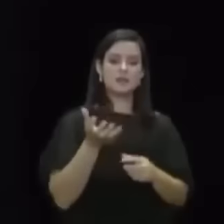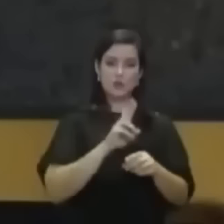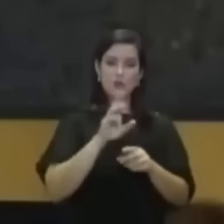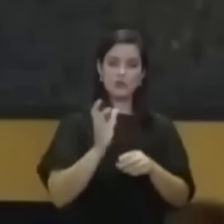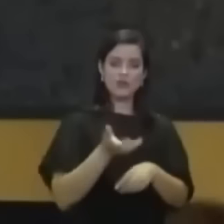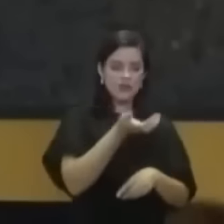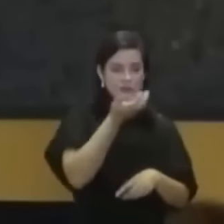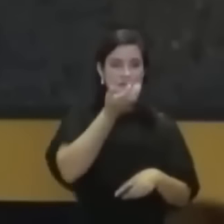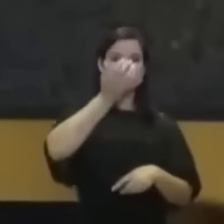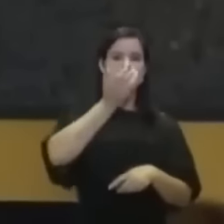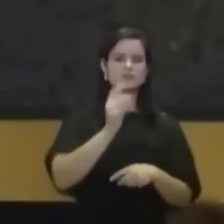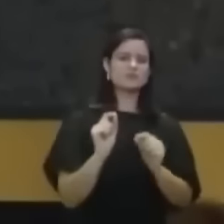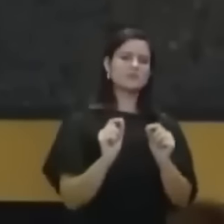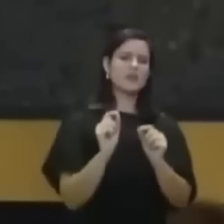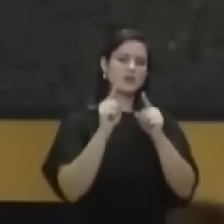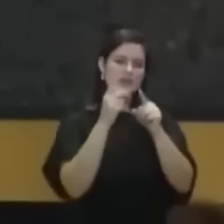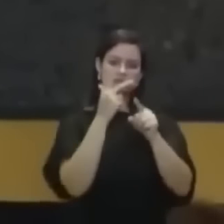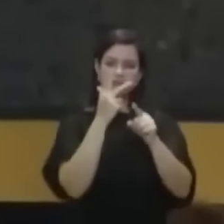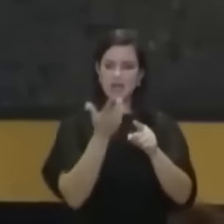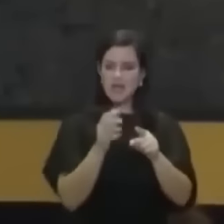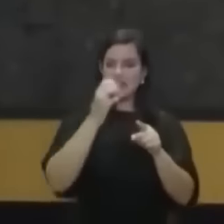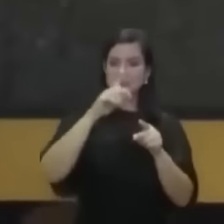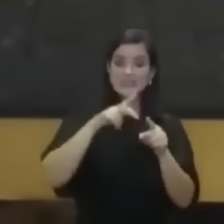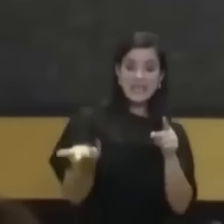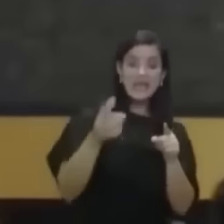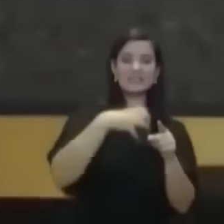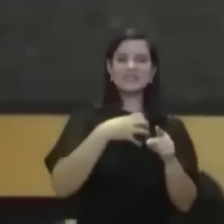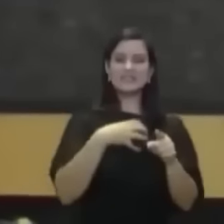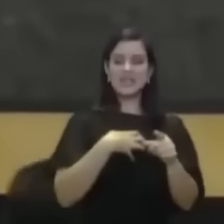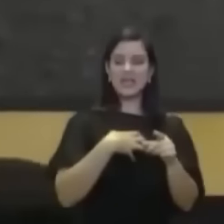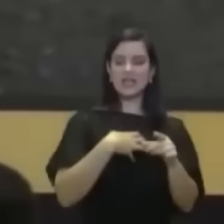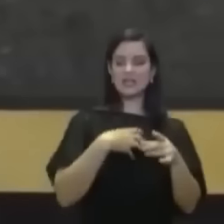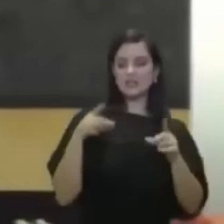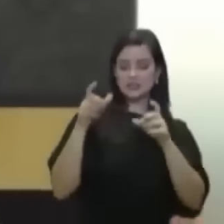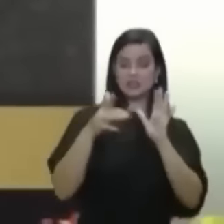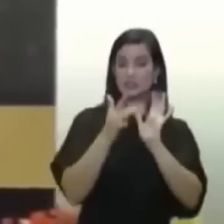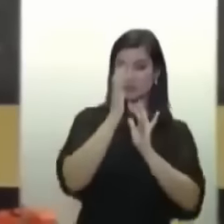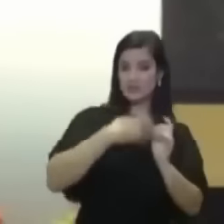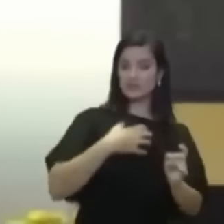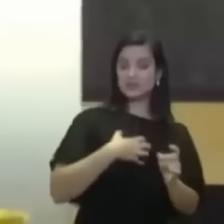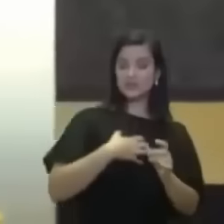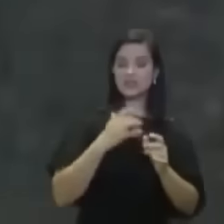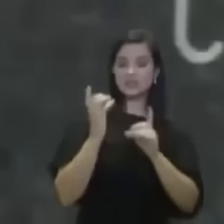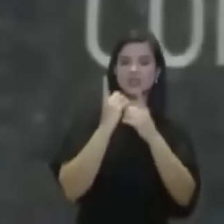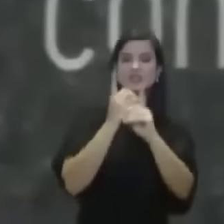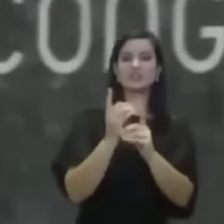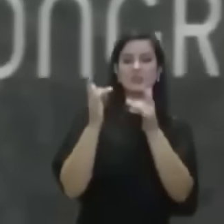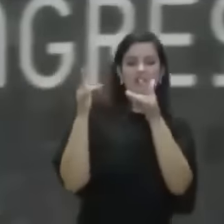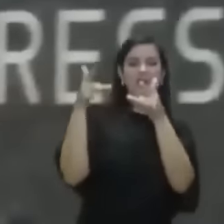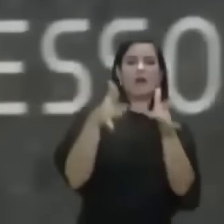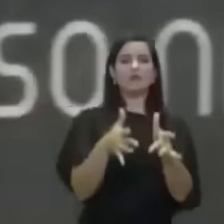o abandonariam naquela noite? Será que era certeza que ele seria preso de forma humilhante naquela noite, porque chegara a hora das